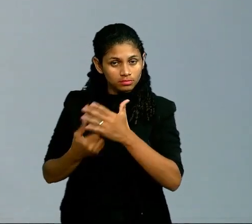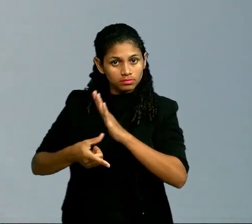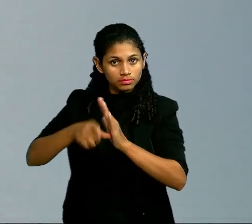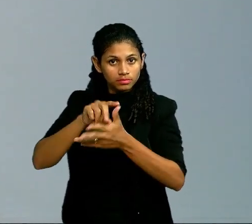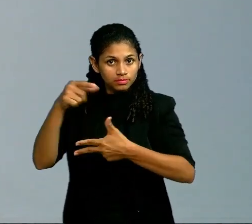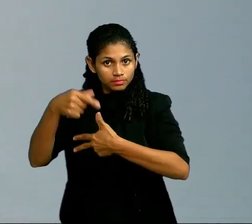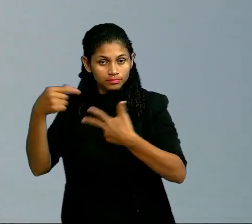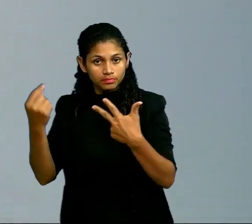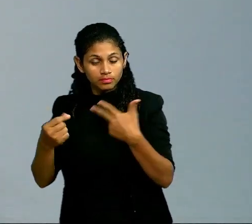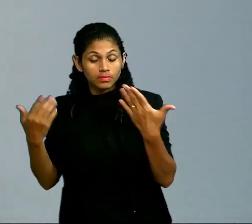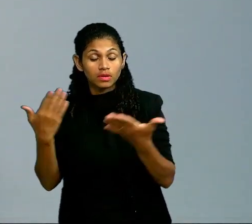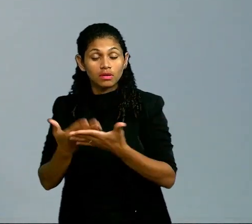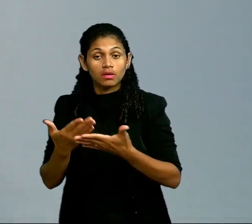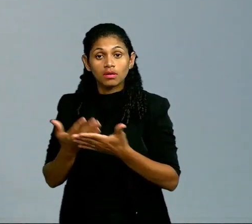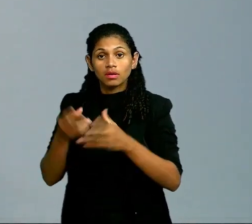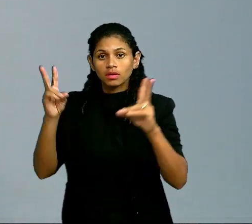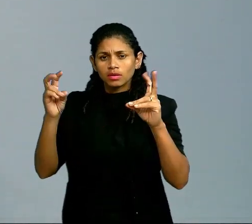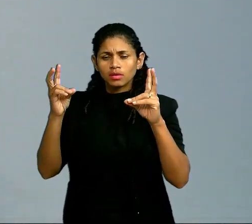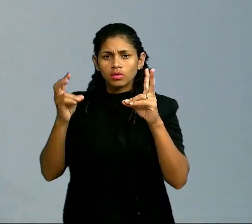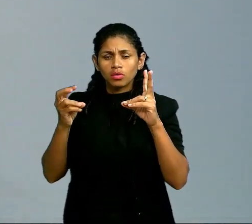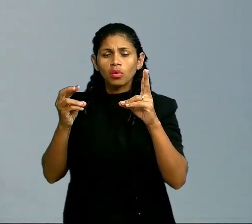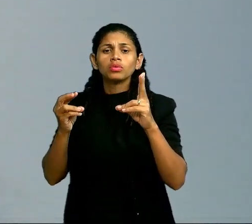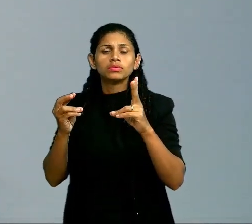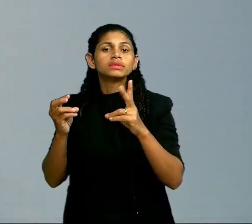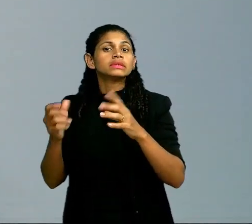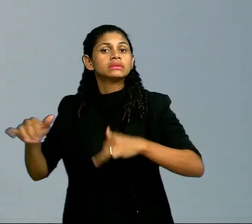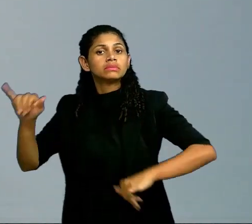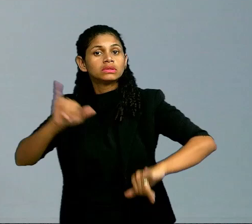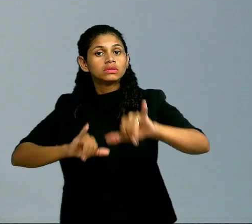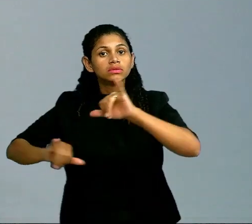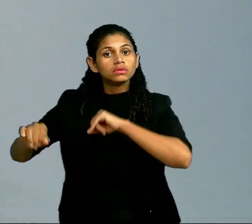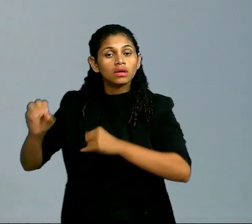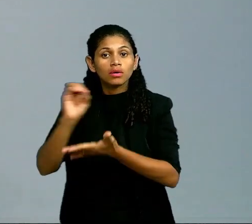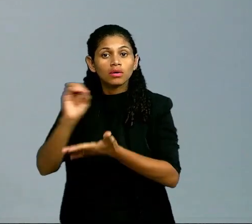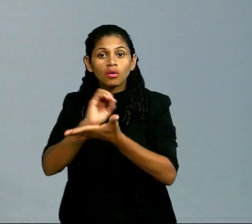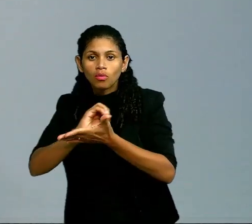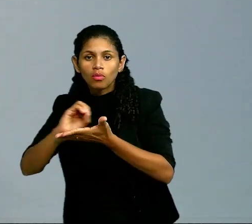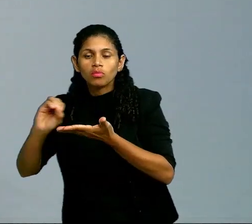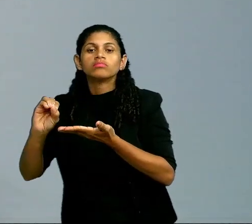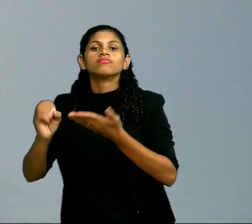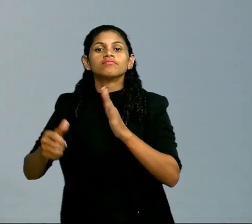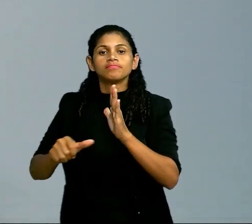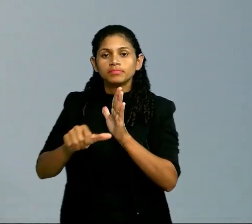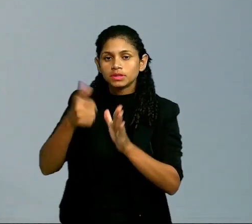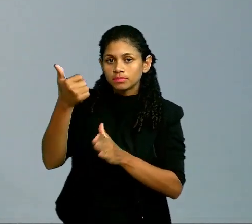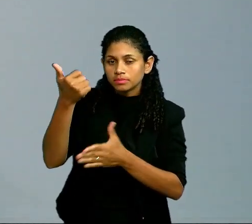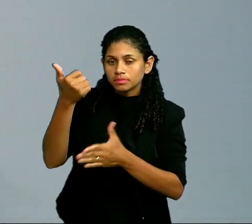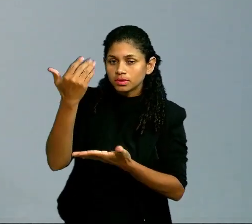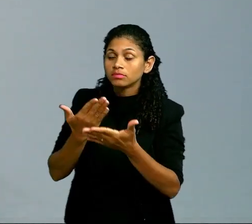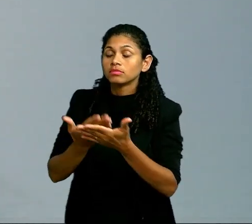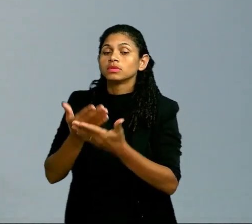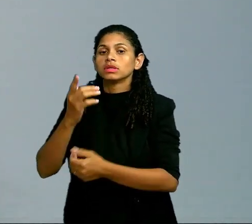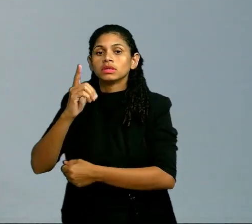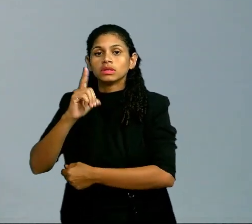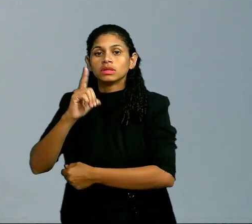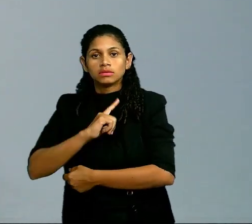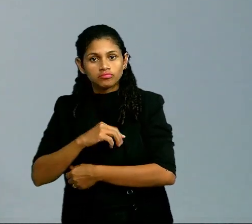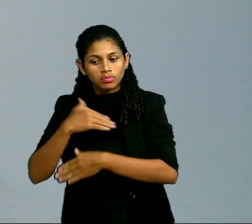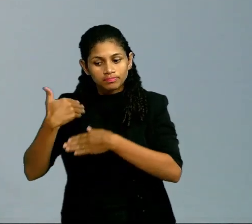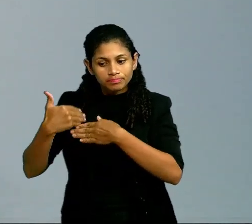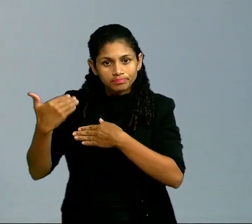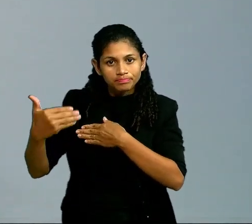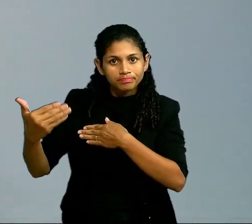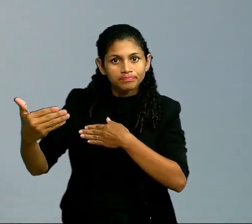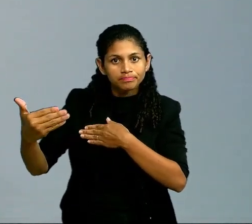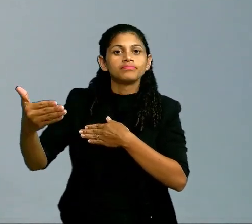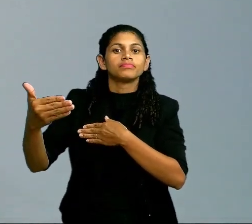hoje nós vamos conversar um pouco sobre Química Orgânica. Lembrando que essa é a primeira aula, nós vamos ter uma série de outras aulas sobre a mesma